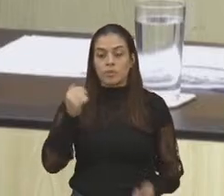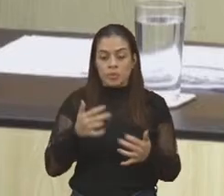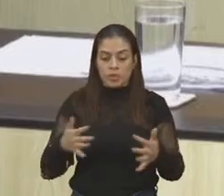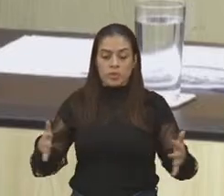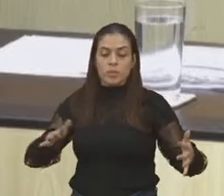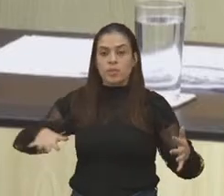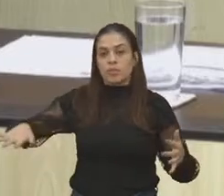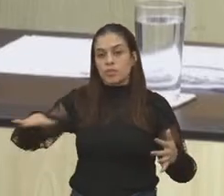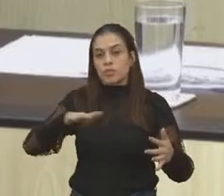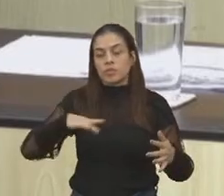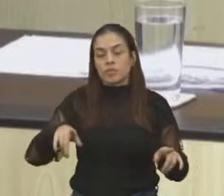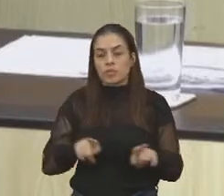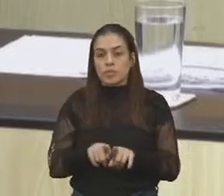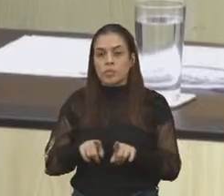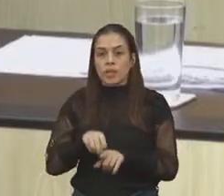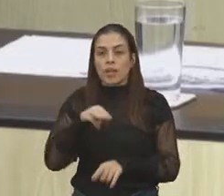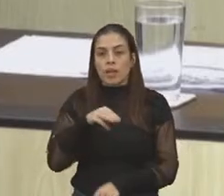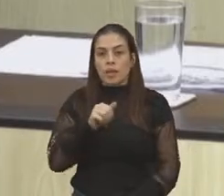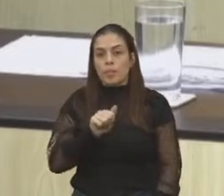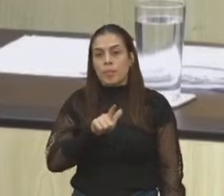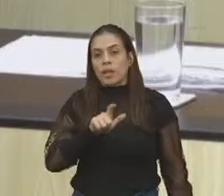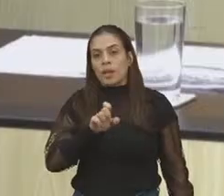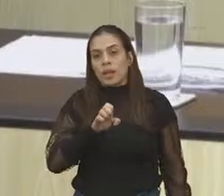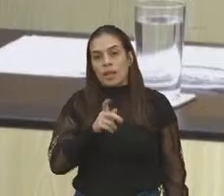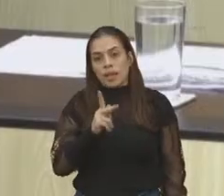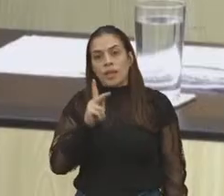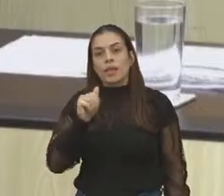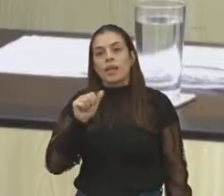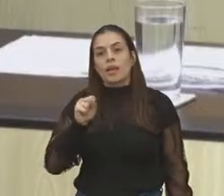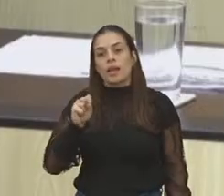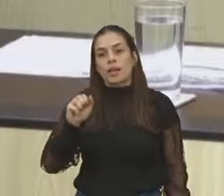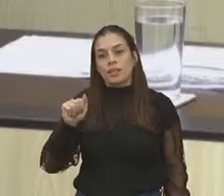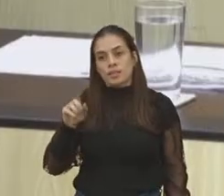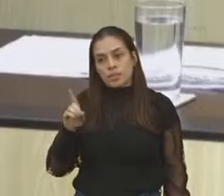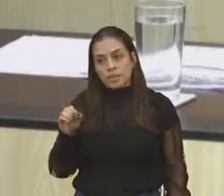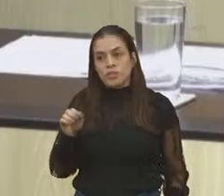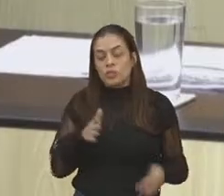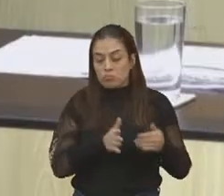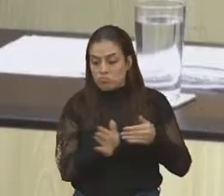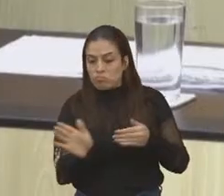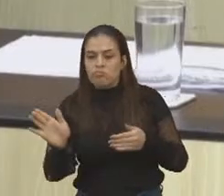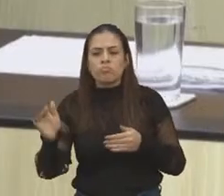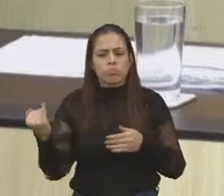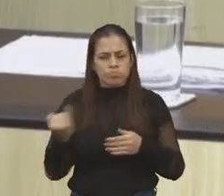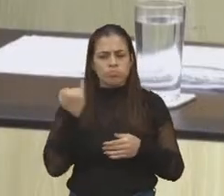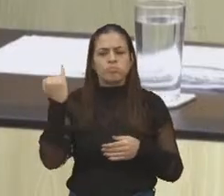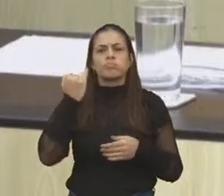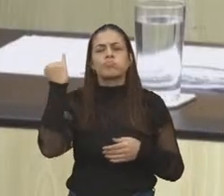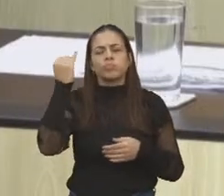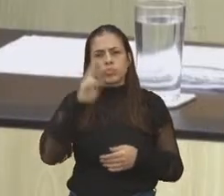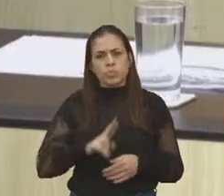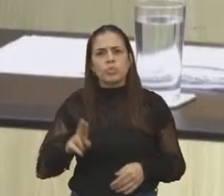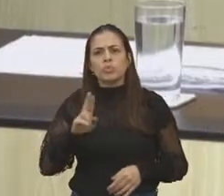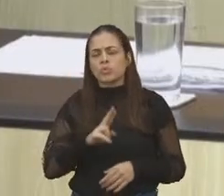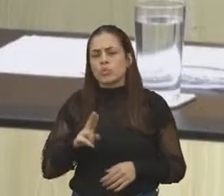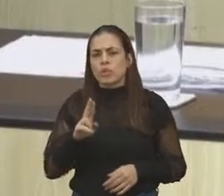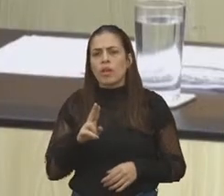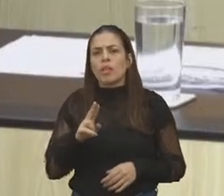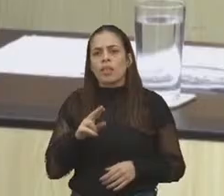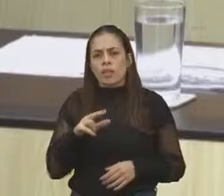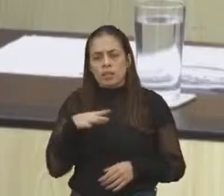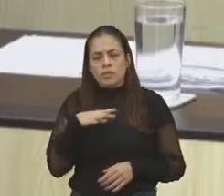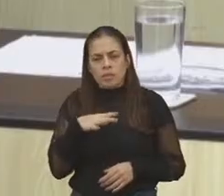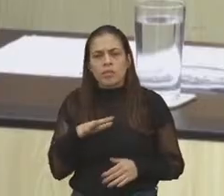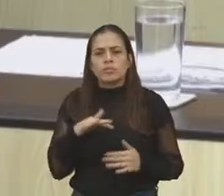Assad, né, que vai ter essa duplicação, a Malik também, que é outra via arterial muito usada no município, né, e com a duplicação vai